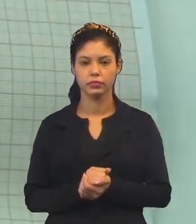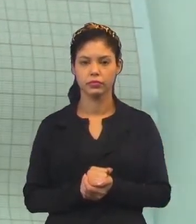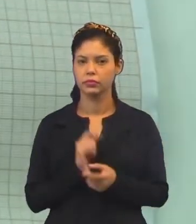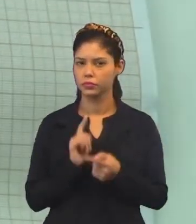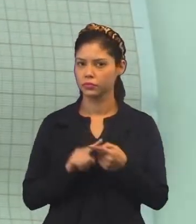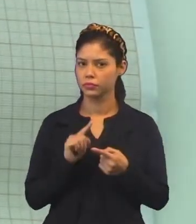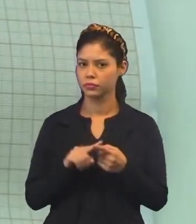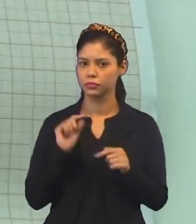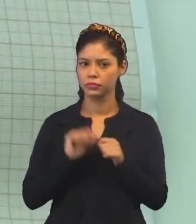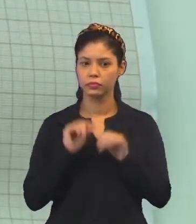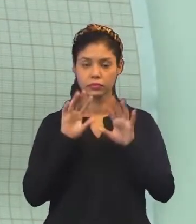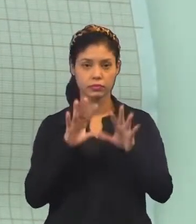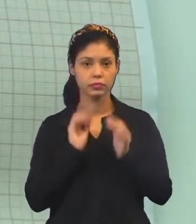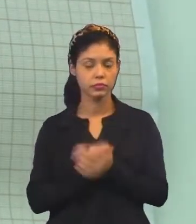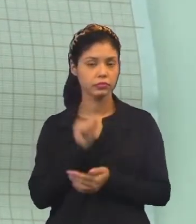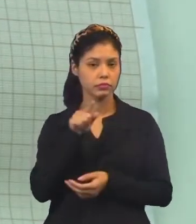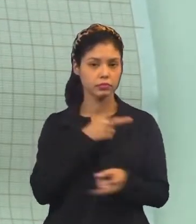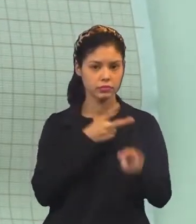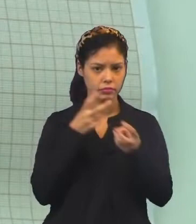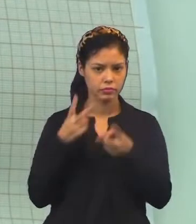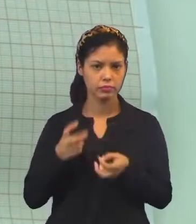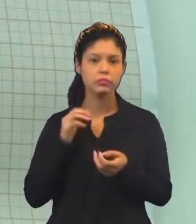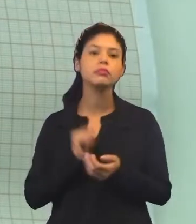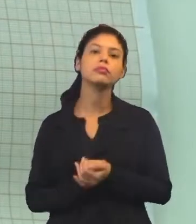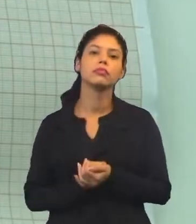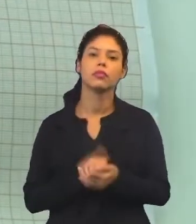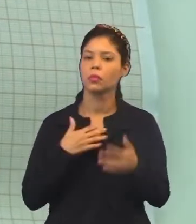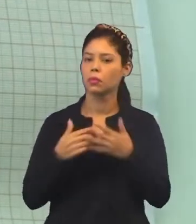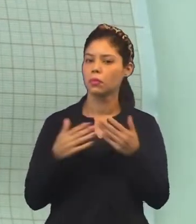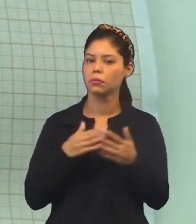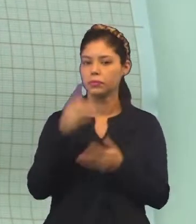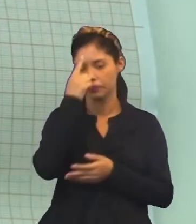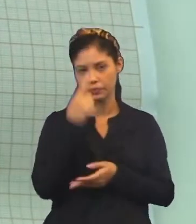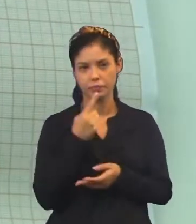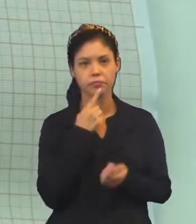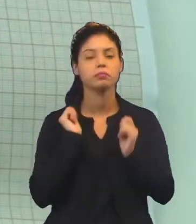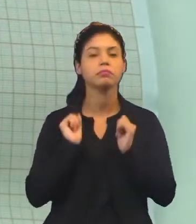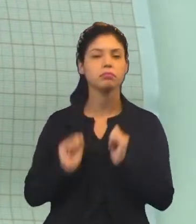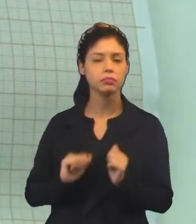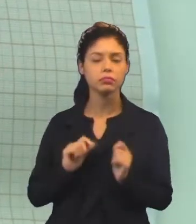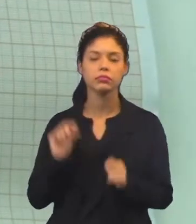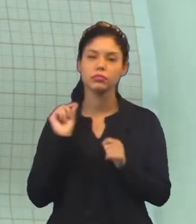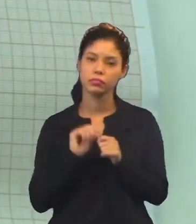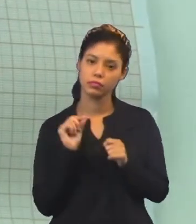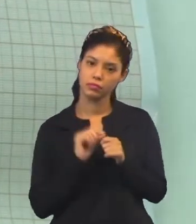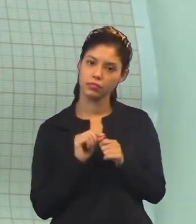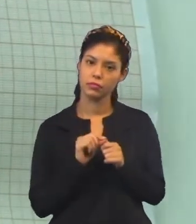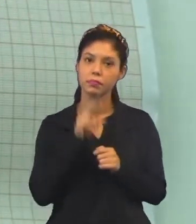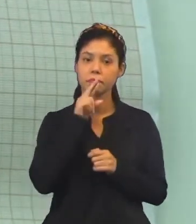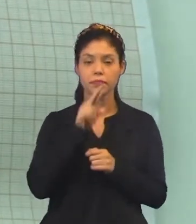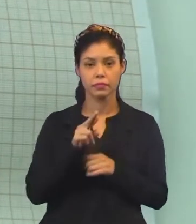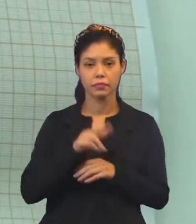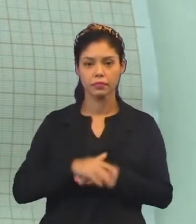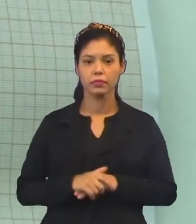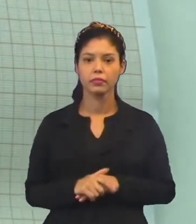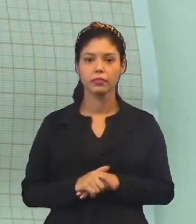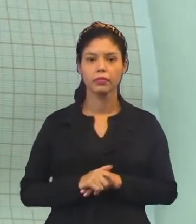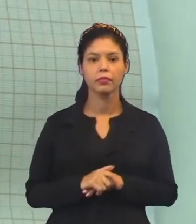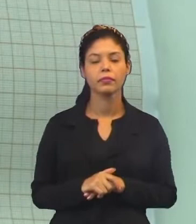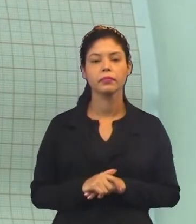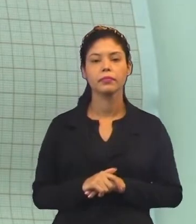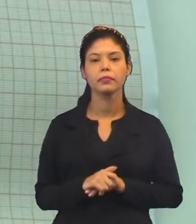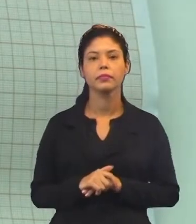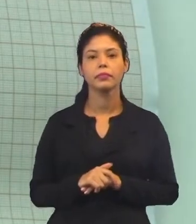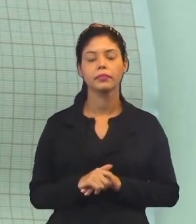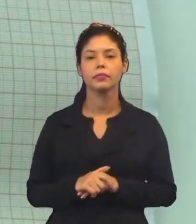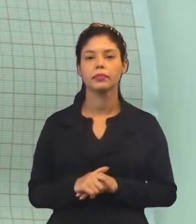Por que eu estou fazendo isso? Para que você perceba que em qualquer figura você pode fazer seus cálculos, tá? Agora nós